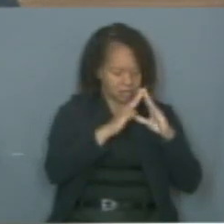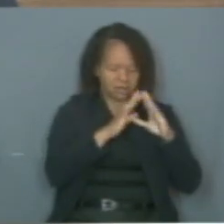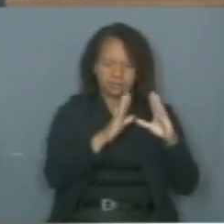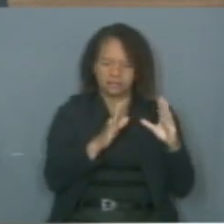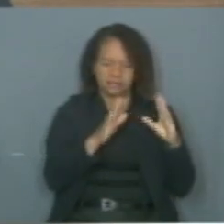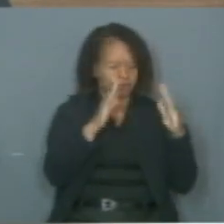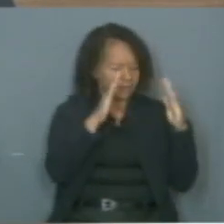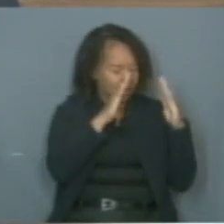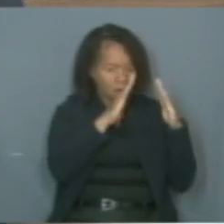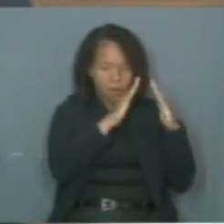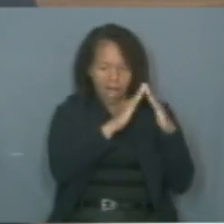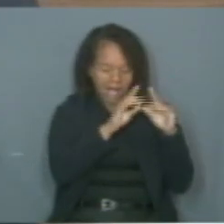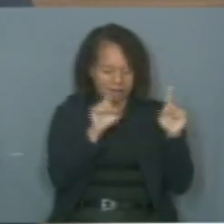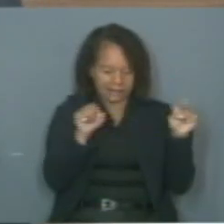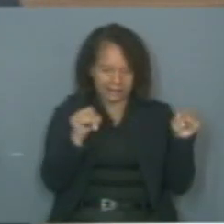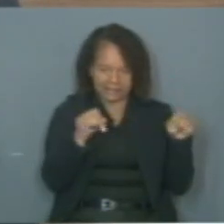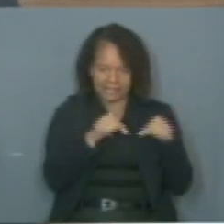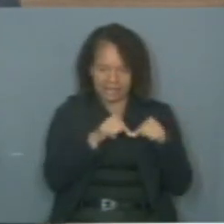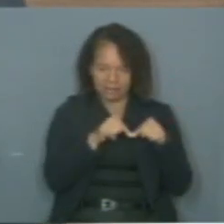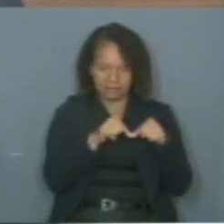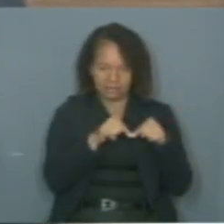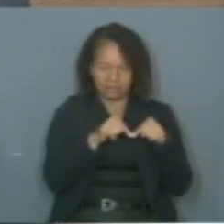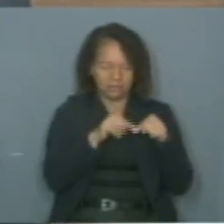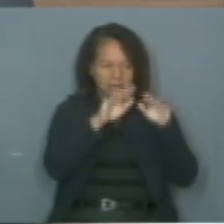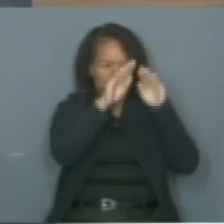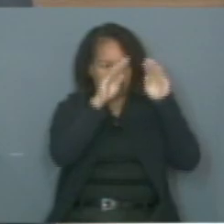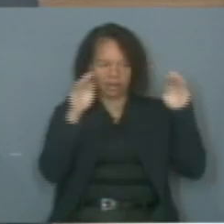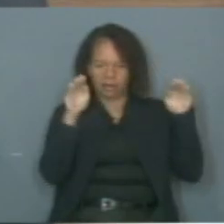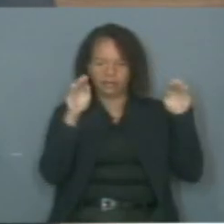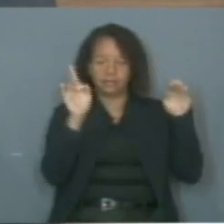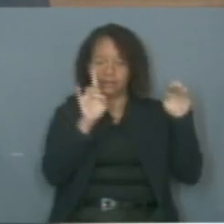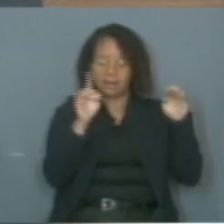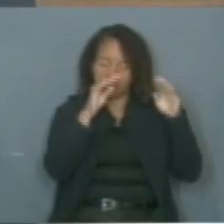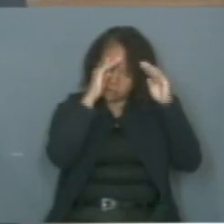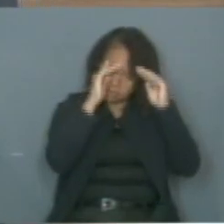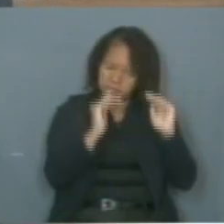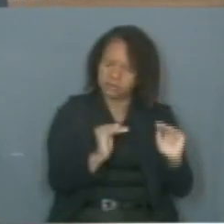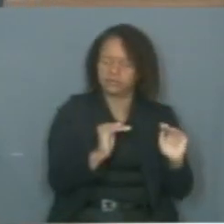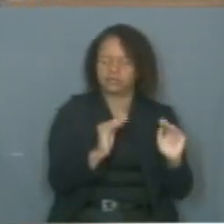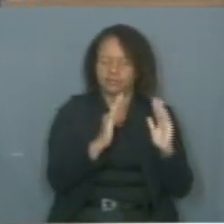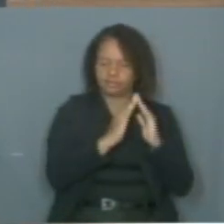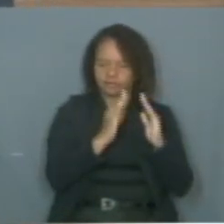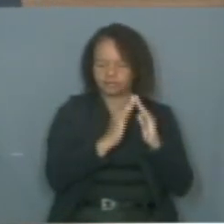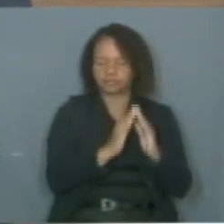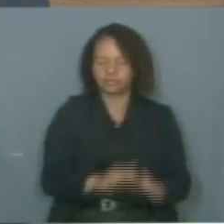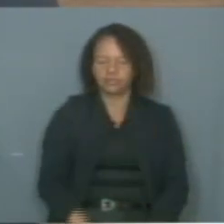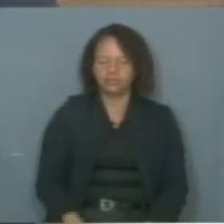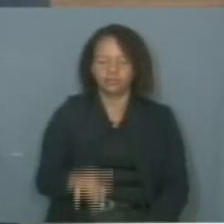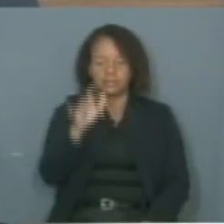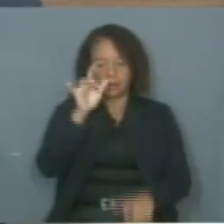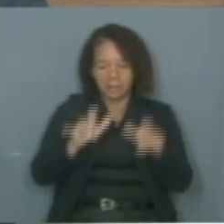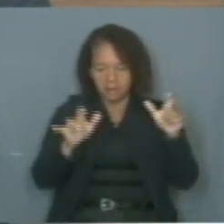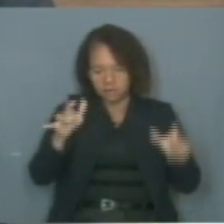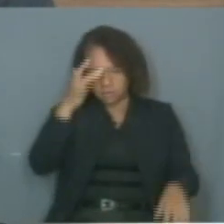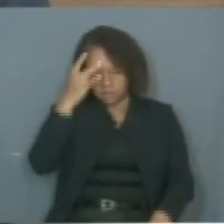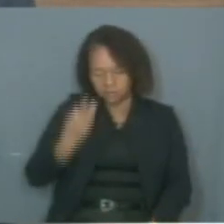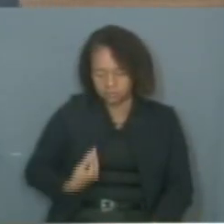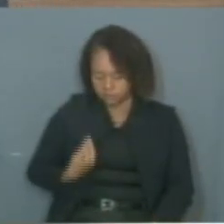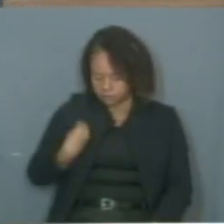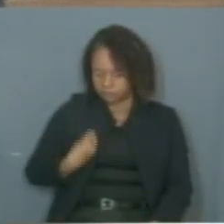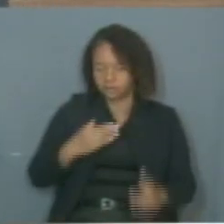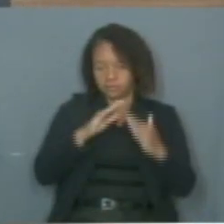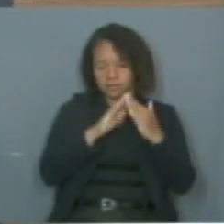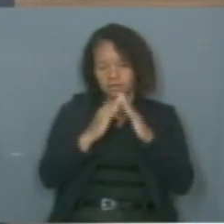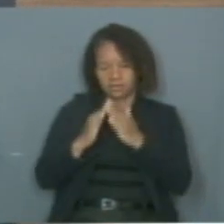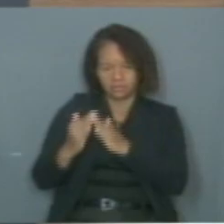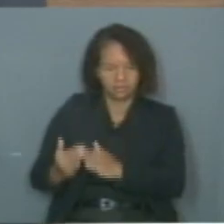casa, não só um quadrado e um telhado, mas sim com dignidade. E pessoas que constroem sua vida em áreas